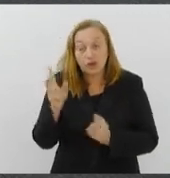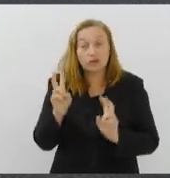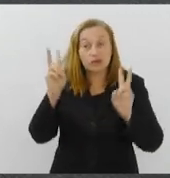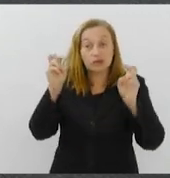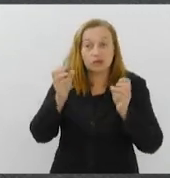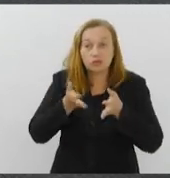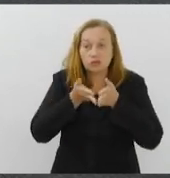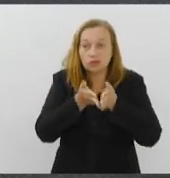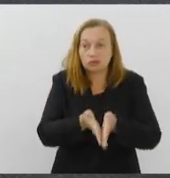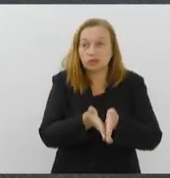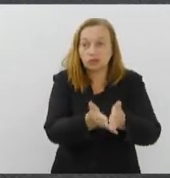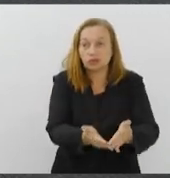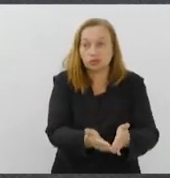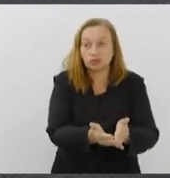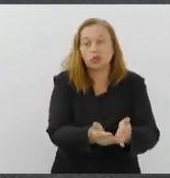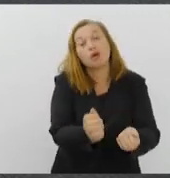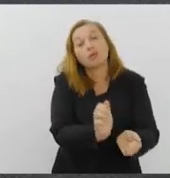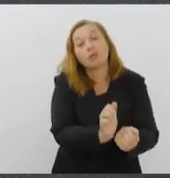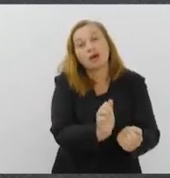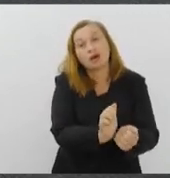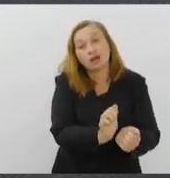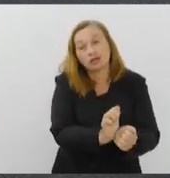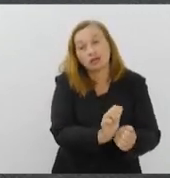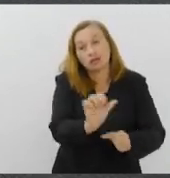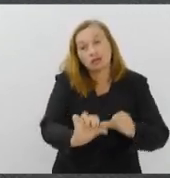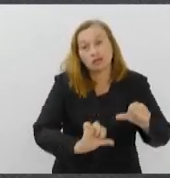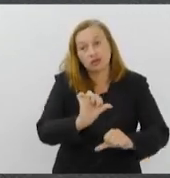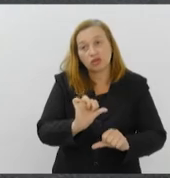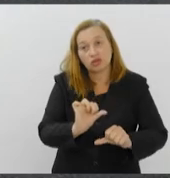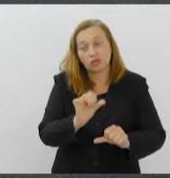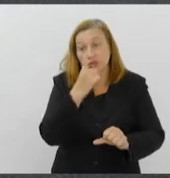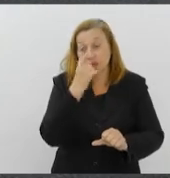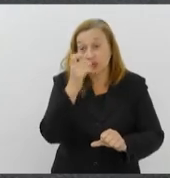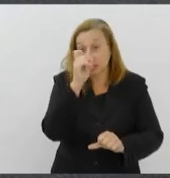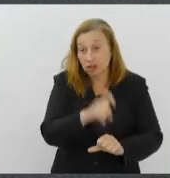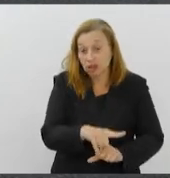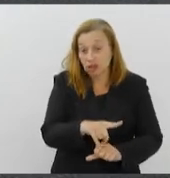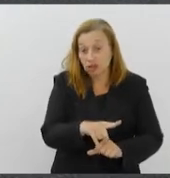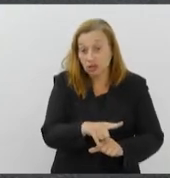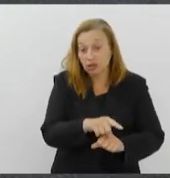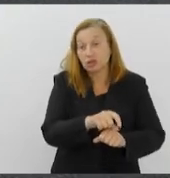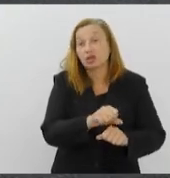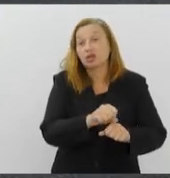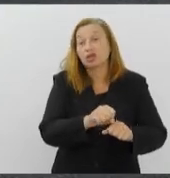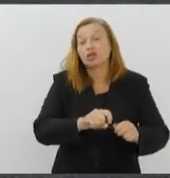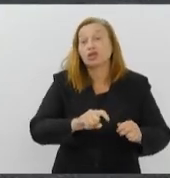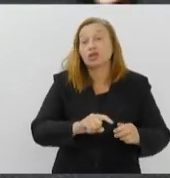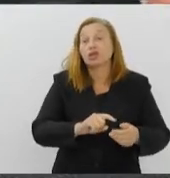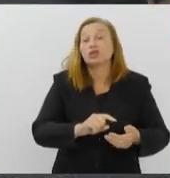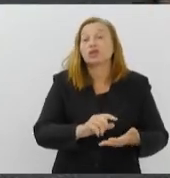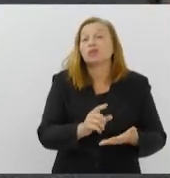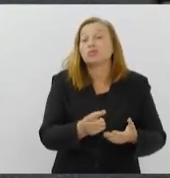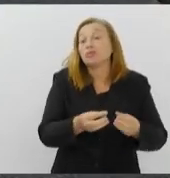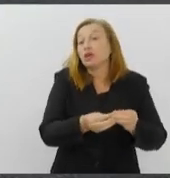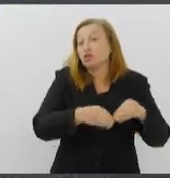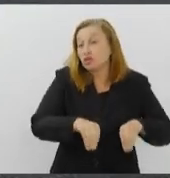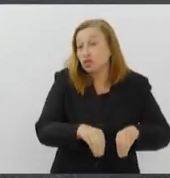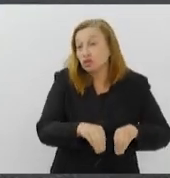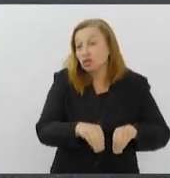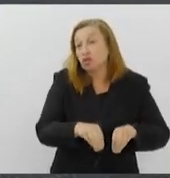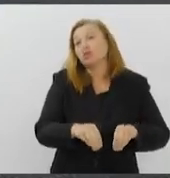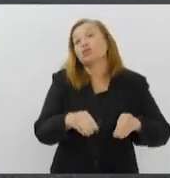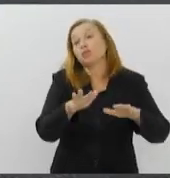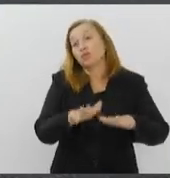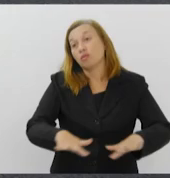embarcações atracadas ociosas, que estão se transformando em sucata, poluindo o meio ambiente, afetando o ecossistema